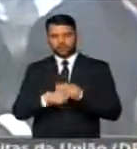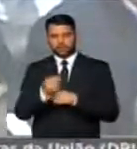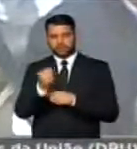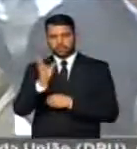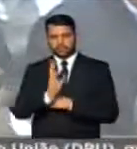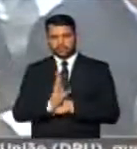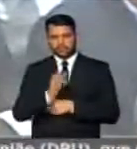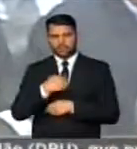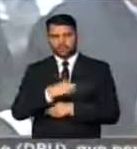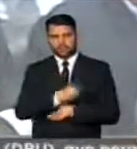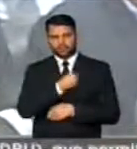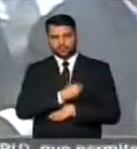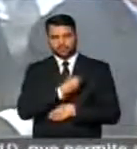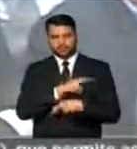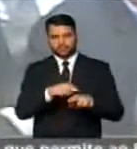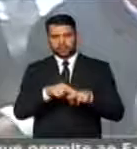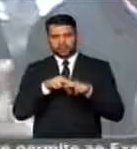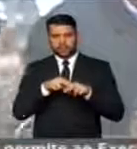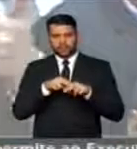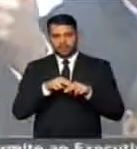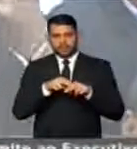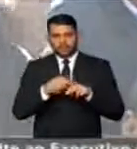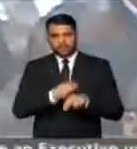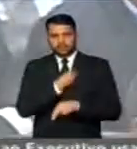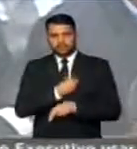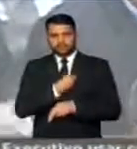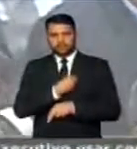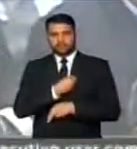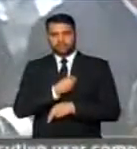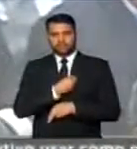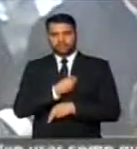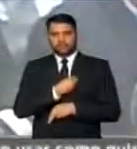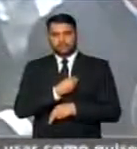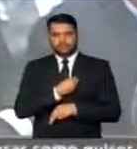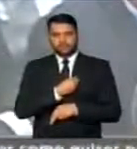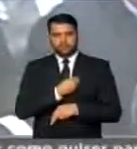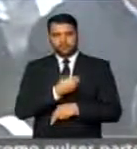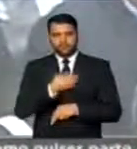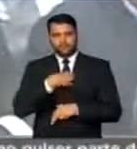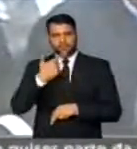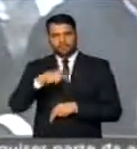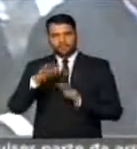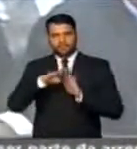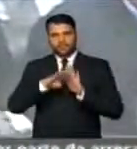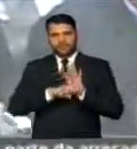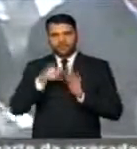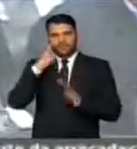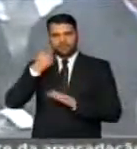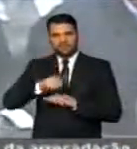brasileira vem vivendo. Por isso, tendo em vista que temos outras matérias para poder apreciar